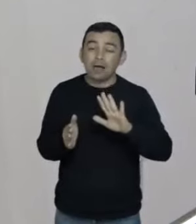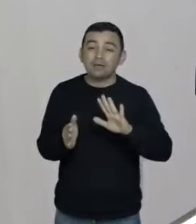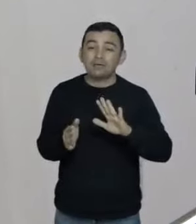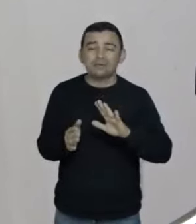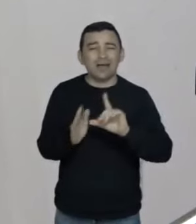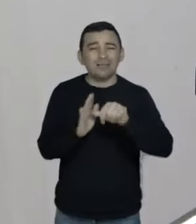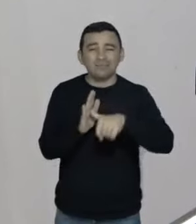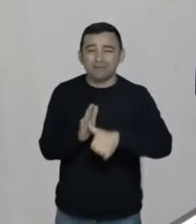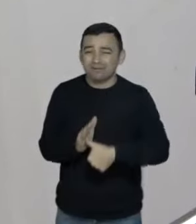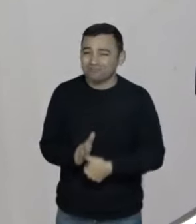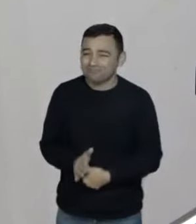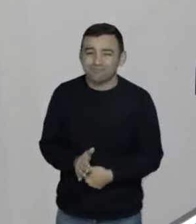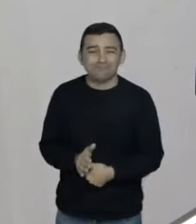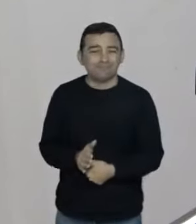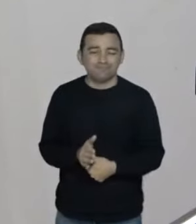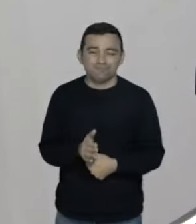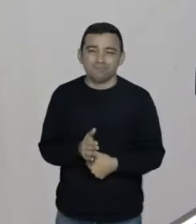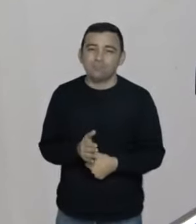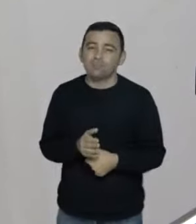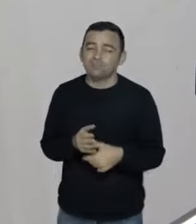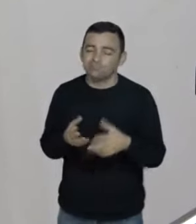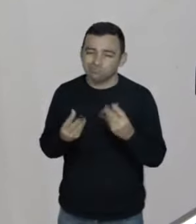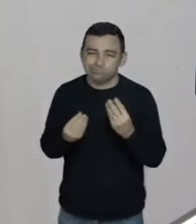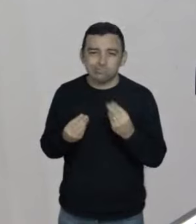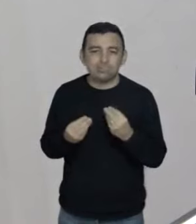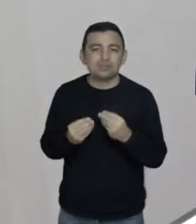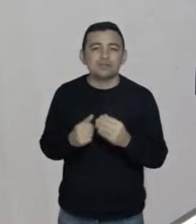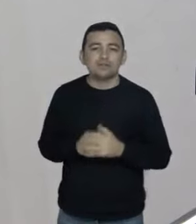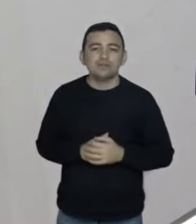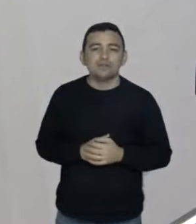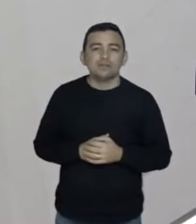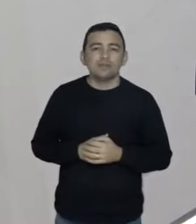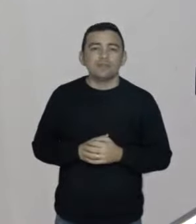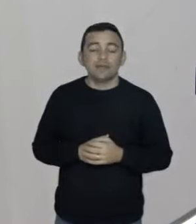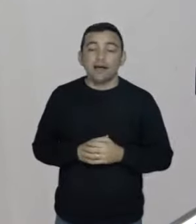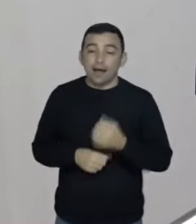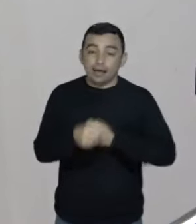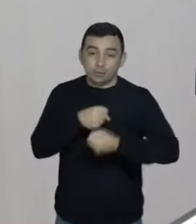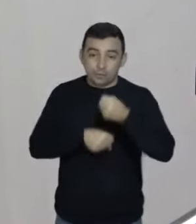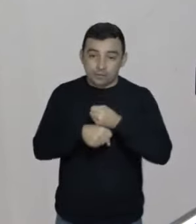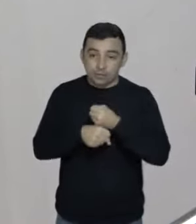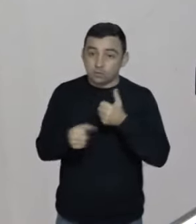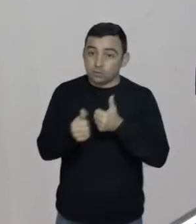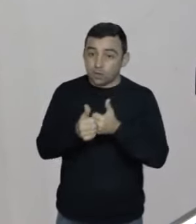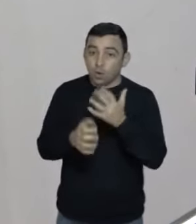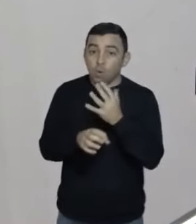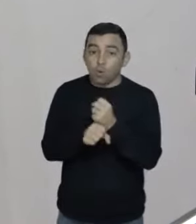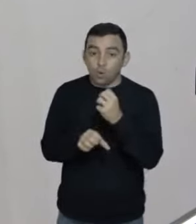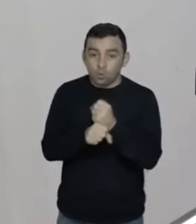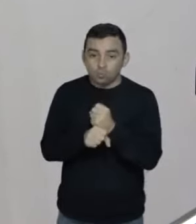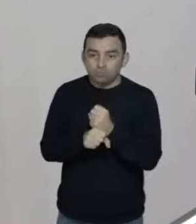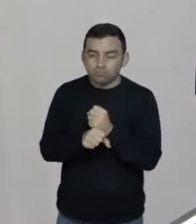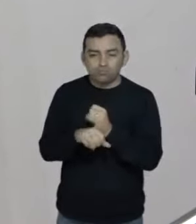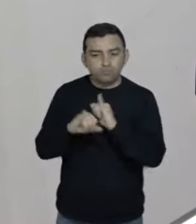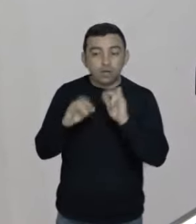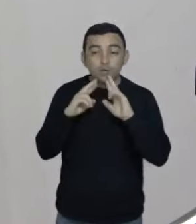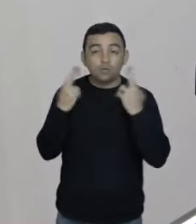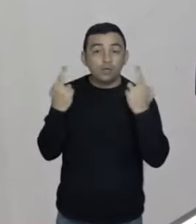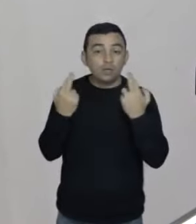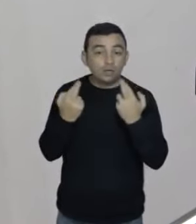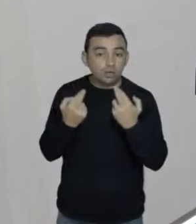muito muito longe mesmo Deputado massoco e terminar no ano passado o tribunal de contas de Santa Catarina determinou uma audiência